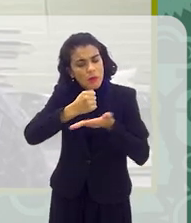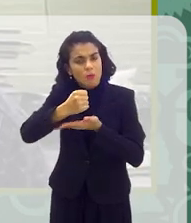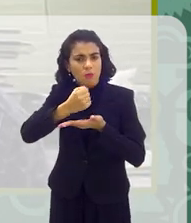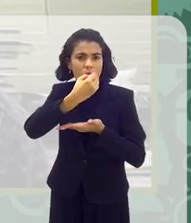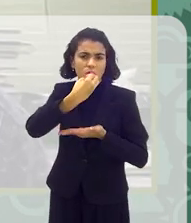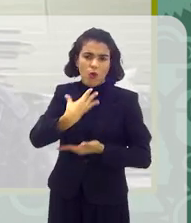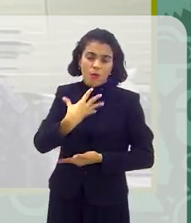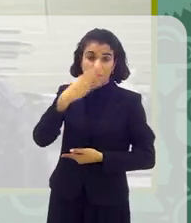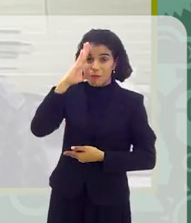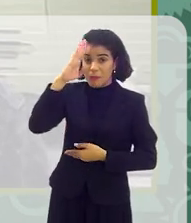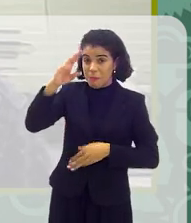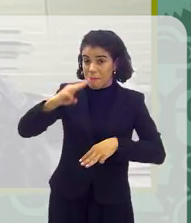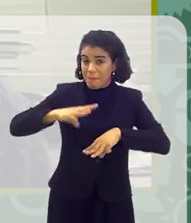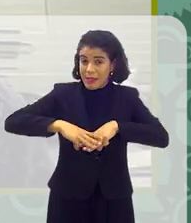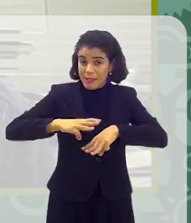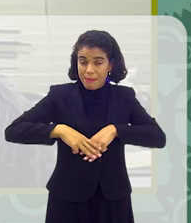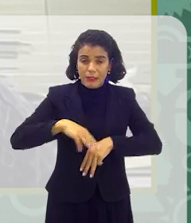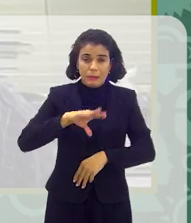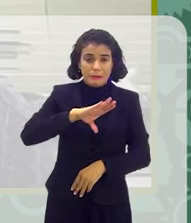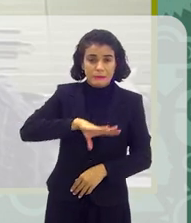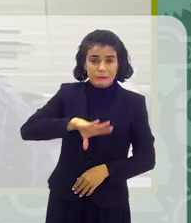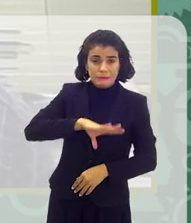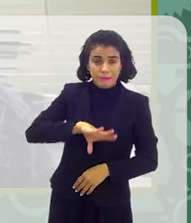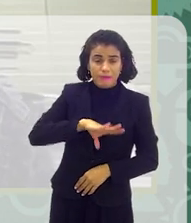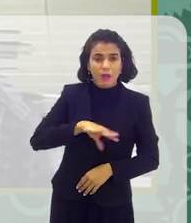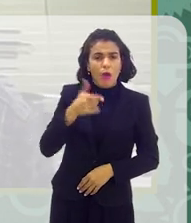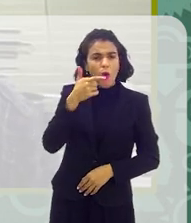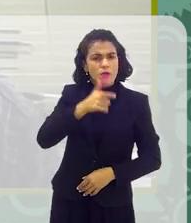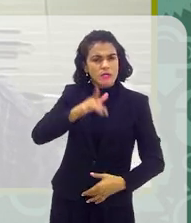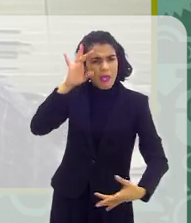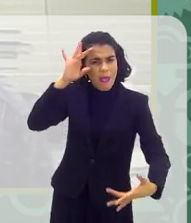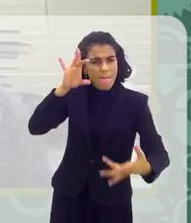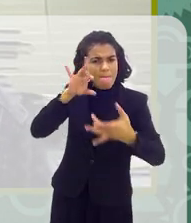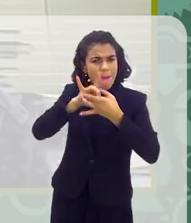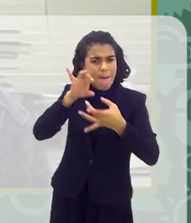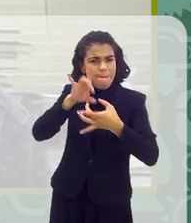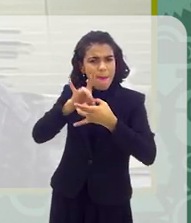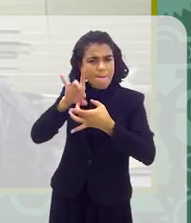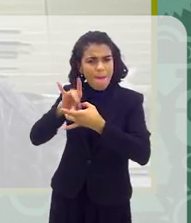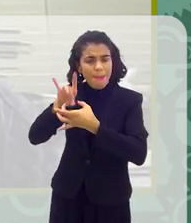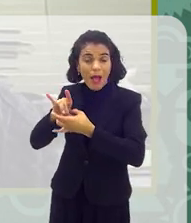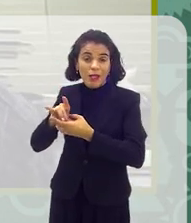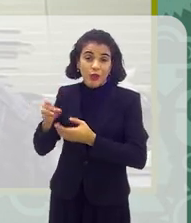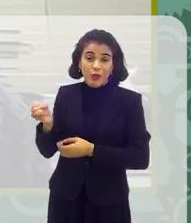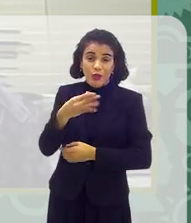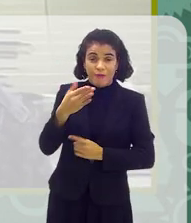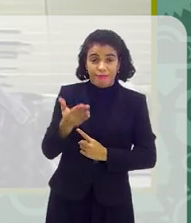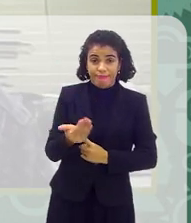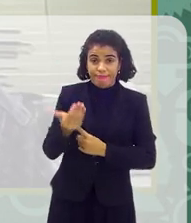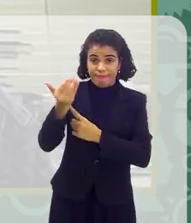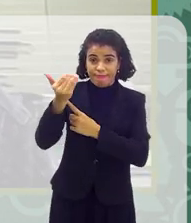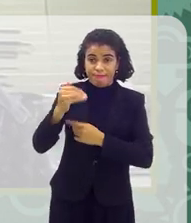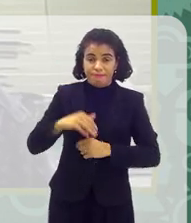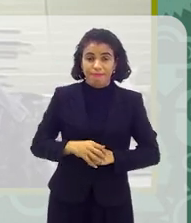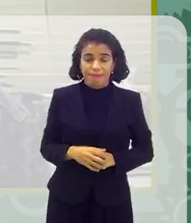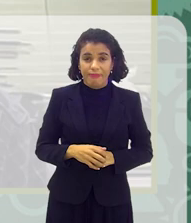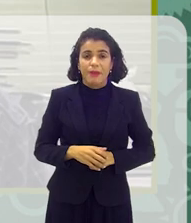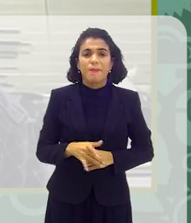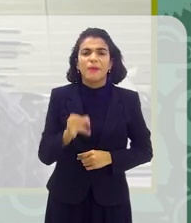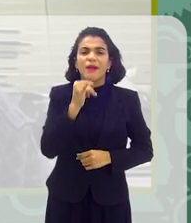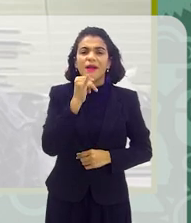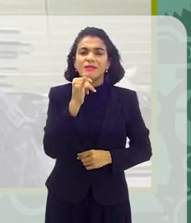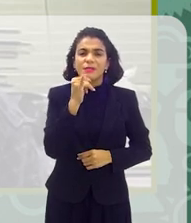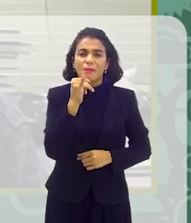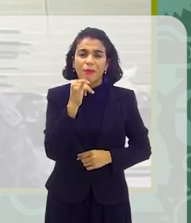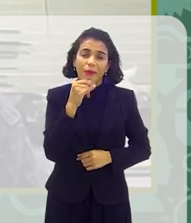uma base boa, somente matemática e português, por exemplo, para eles poderem assimilar mais facilmente as tecnologias novas que vão aparecer, né? Como